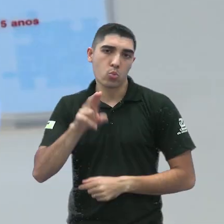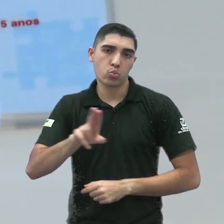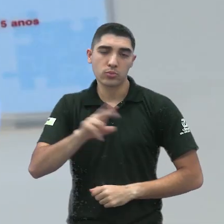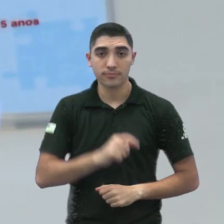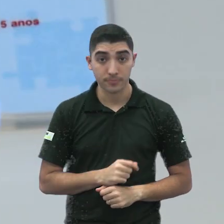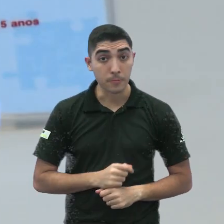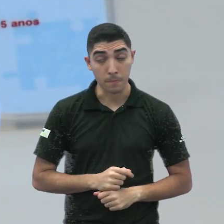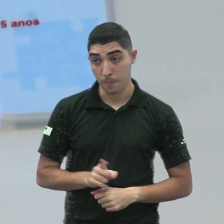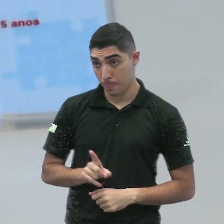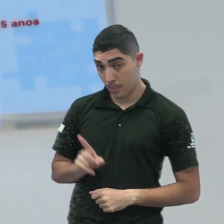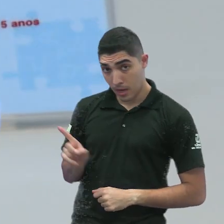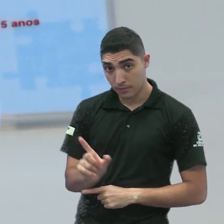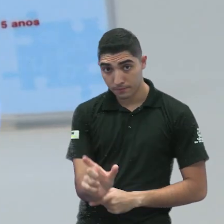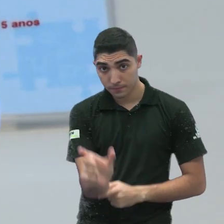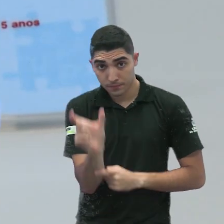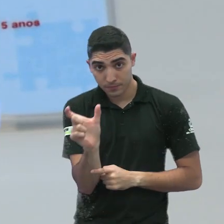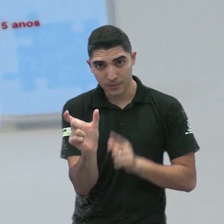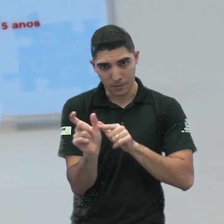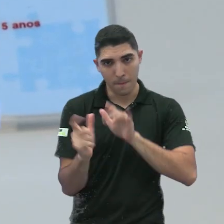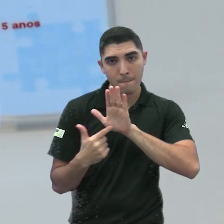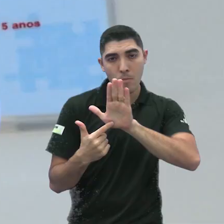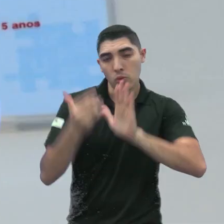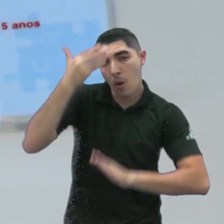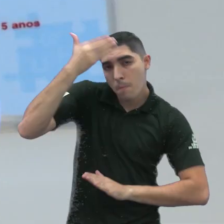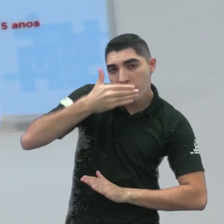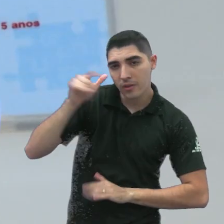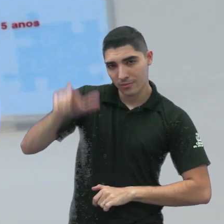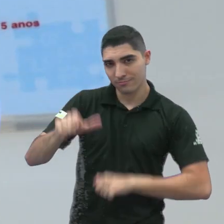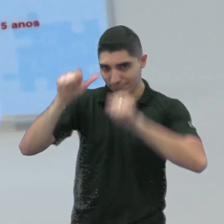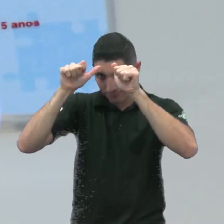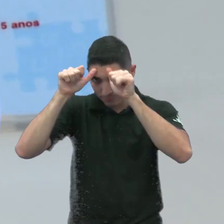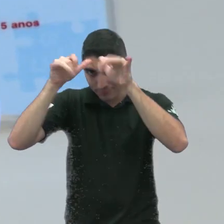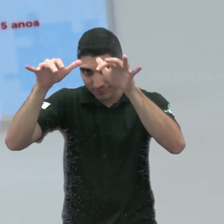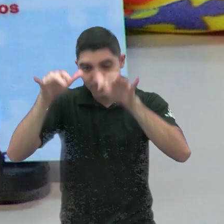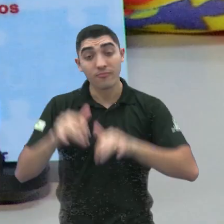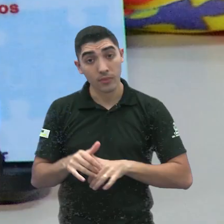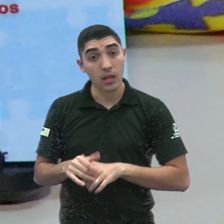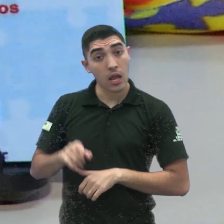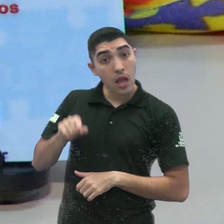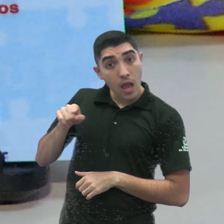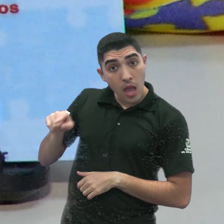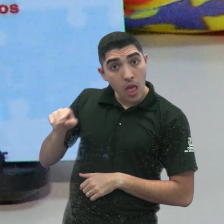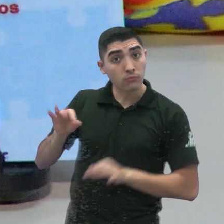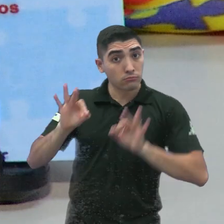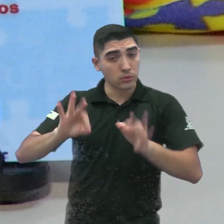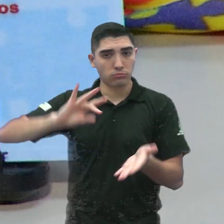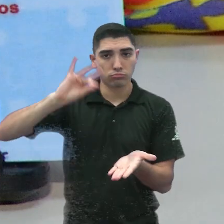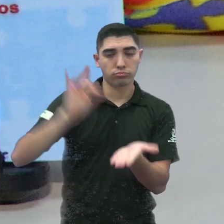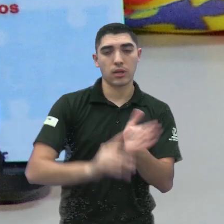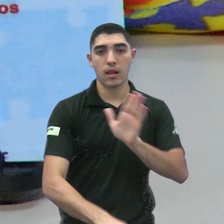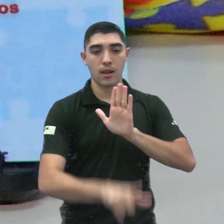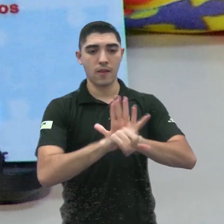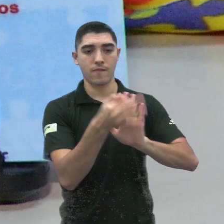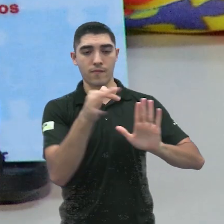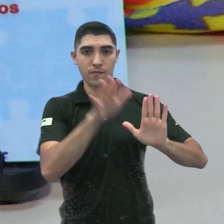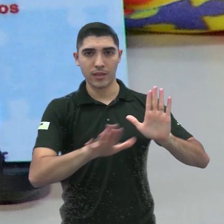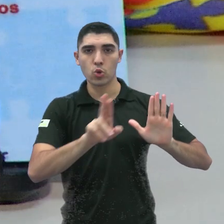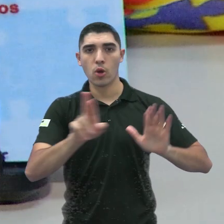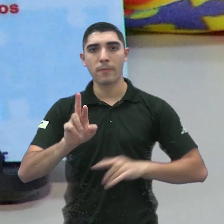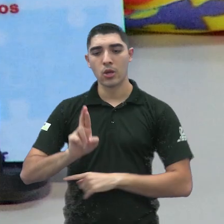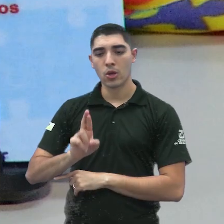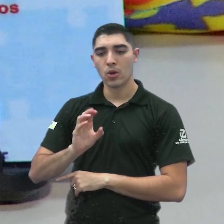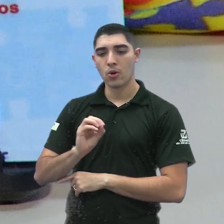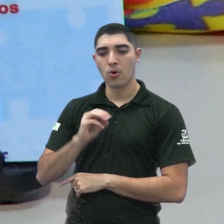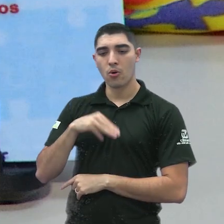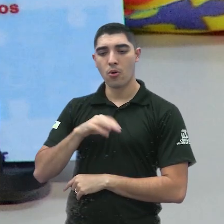A carteirinha para a identificação da pessoa com transtorno do espectro autista foi instituída pela Lei Federal Romeu Mion